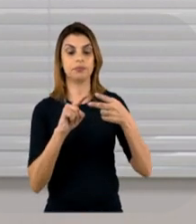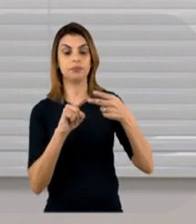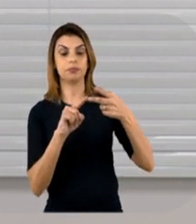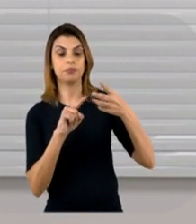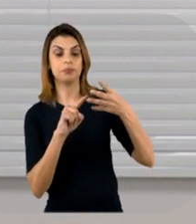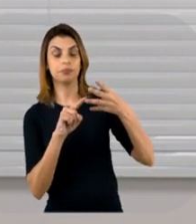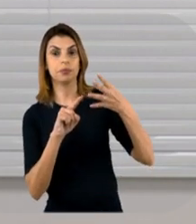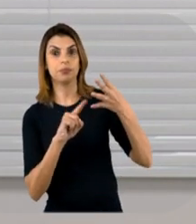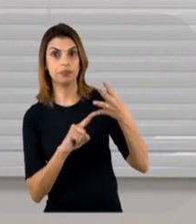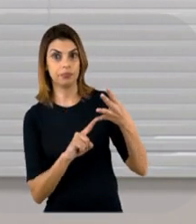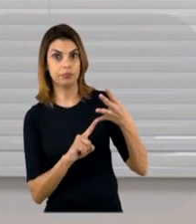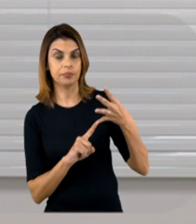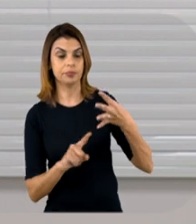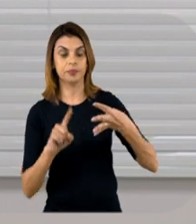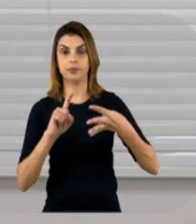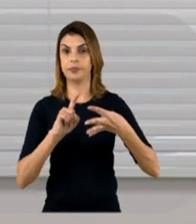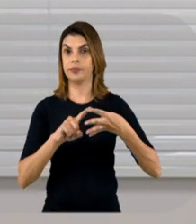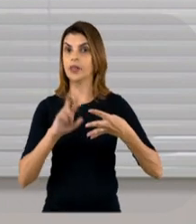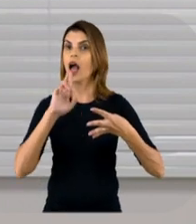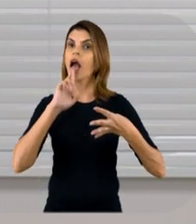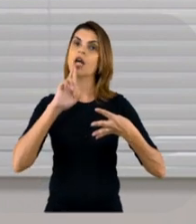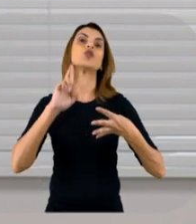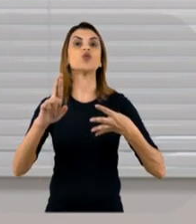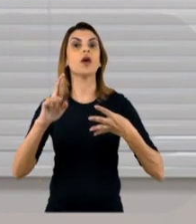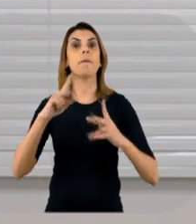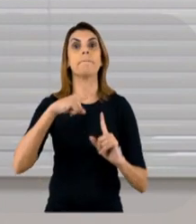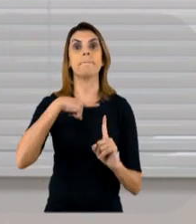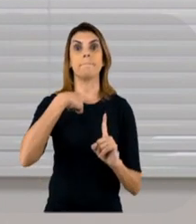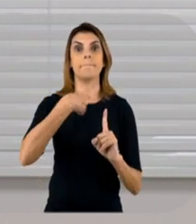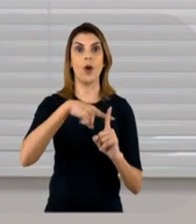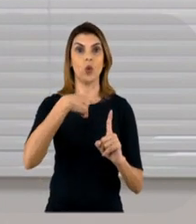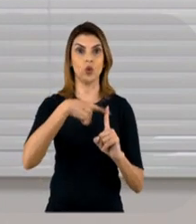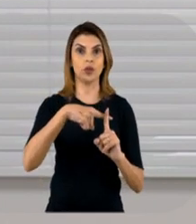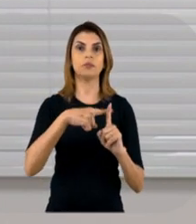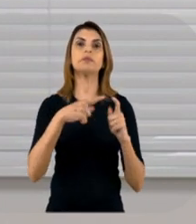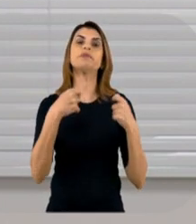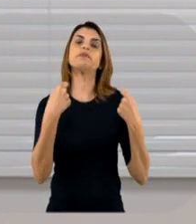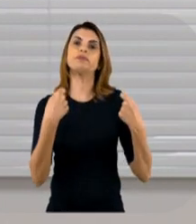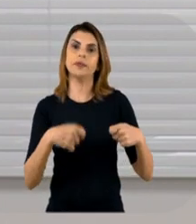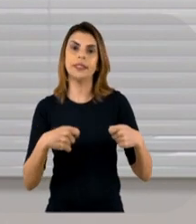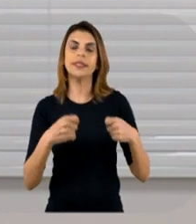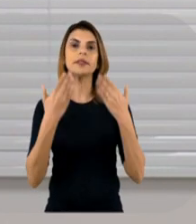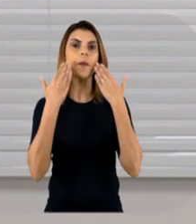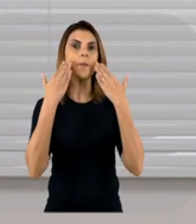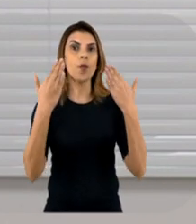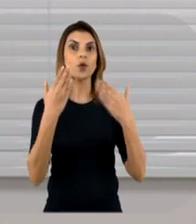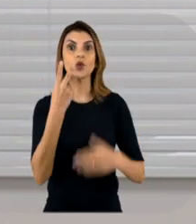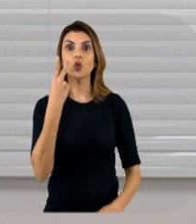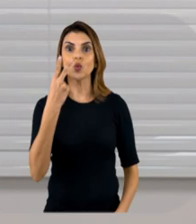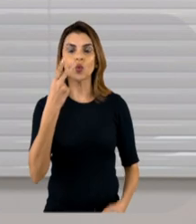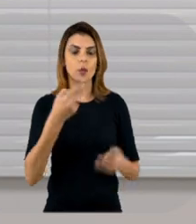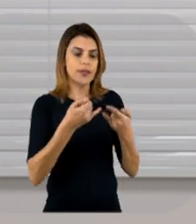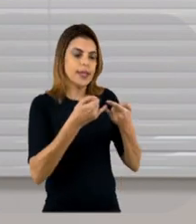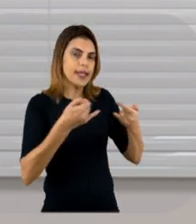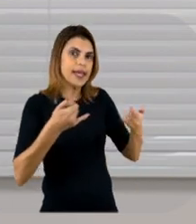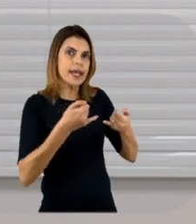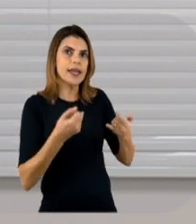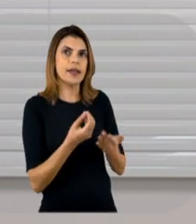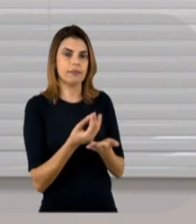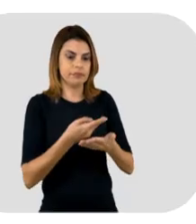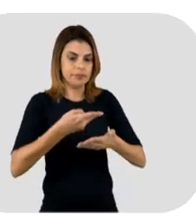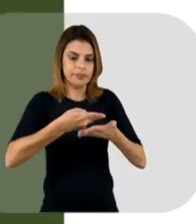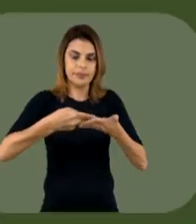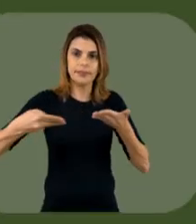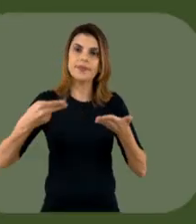quatro possibilidades um resultado quando é positivo necessariamente as duas linhas